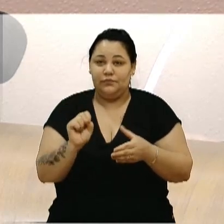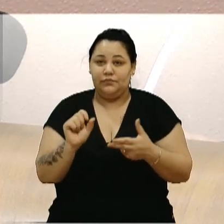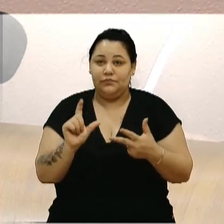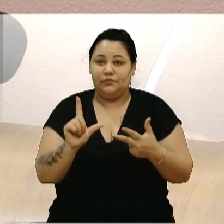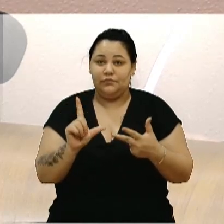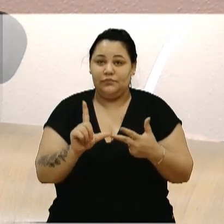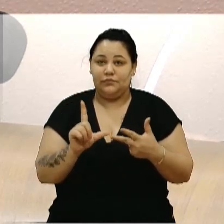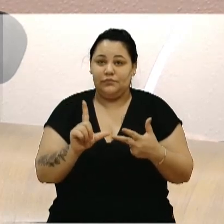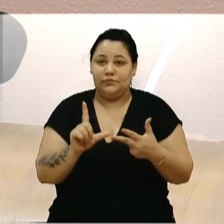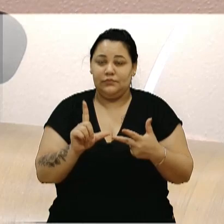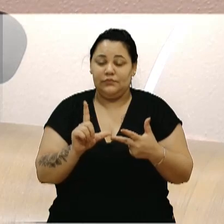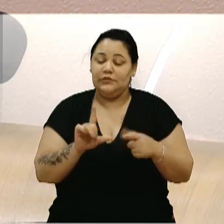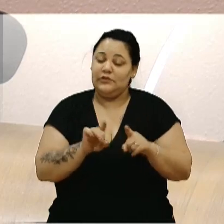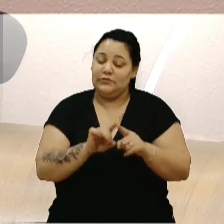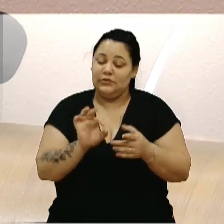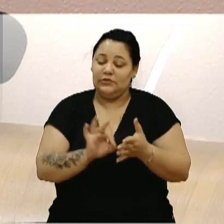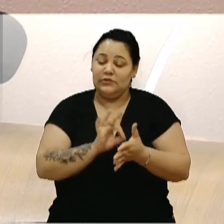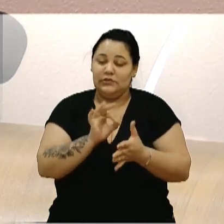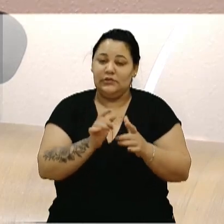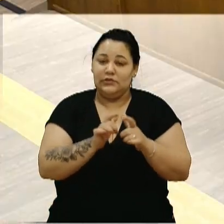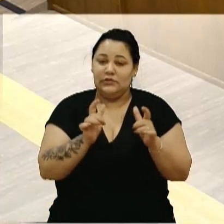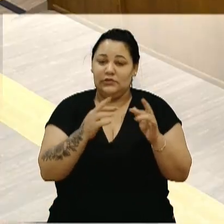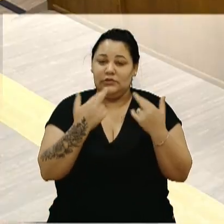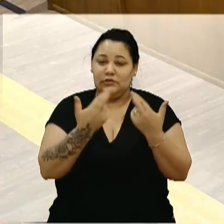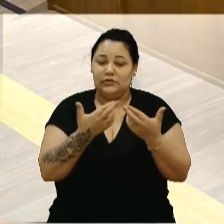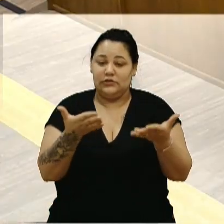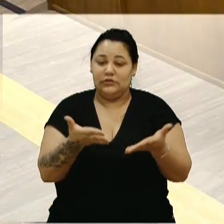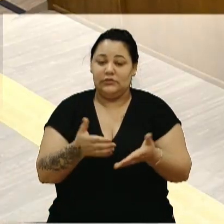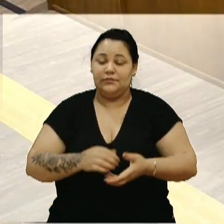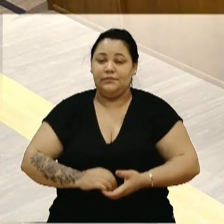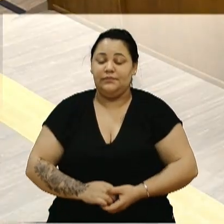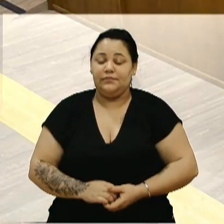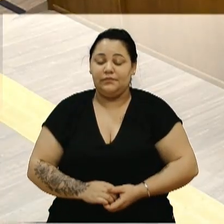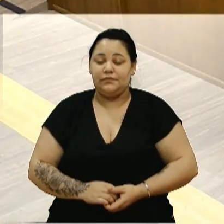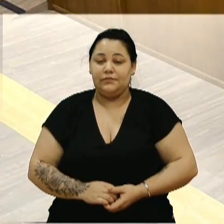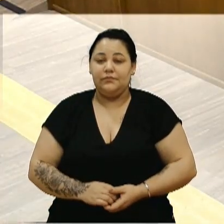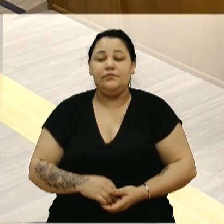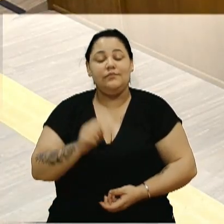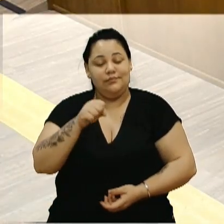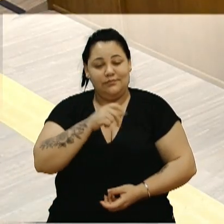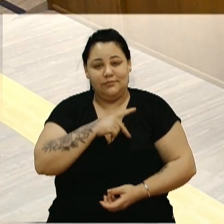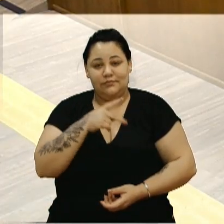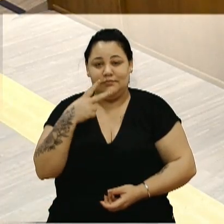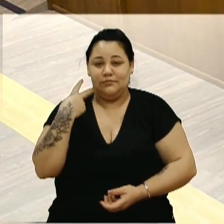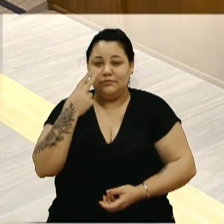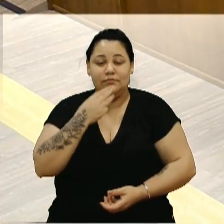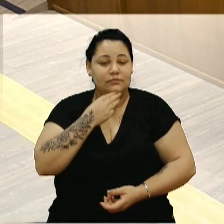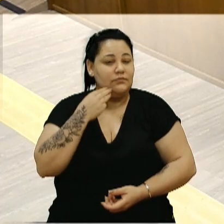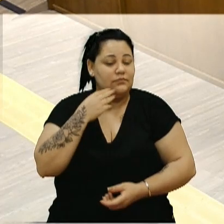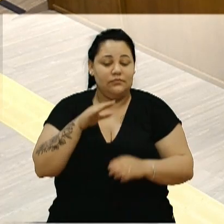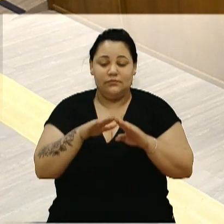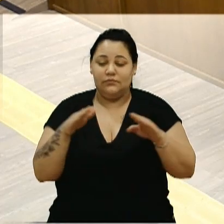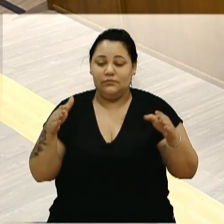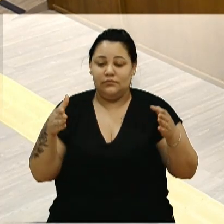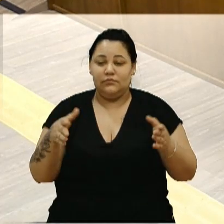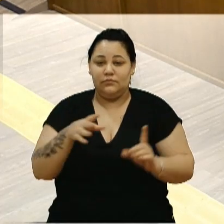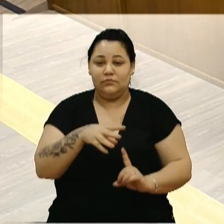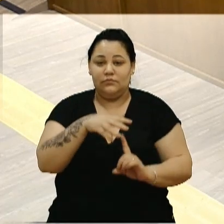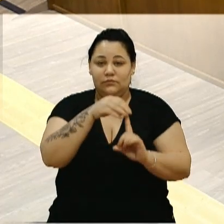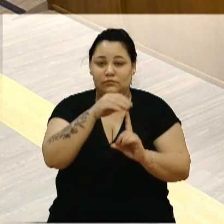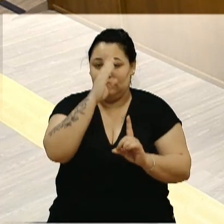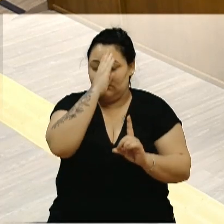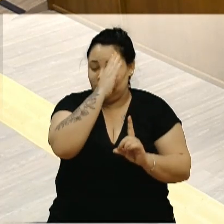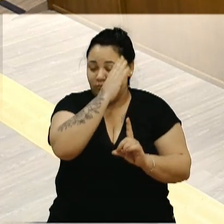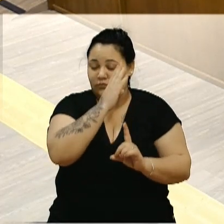bem como daqueles inscritos no grande expediente de hoje. Pois não, senhora presidente, vereadora Marisol Santos, mesa diretora Adriano Bressan,